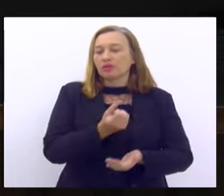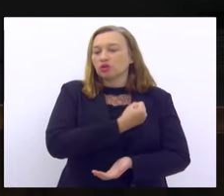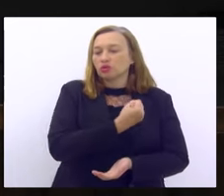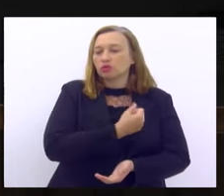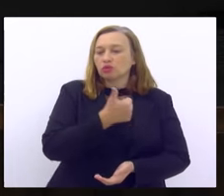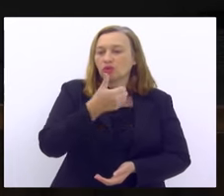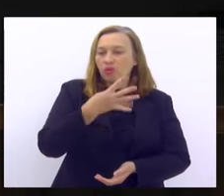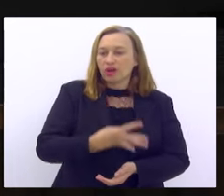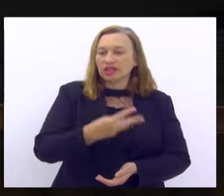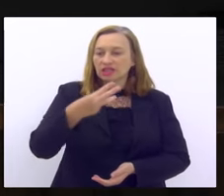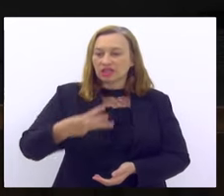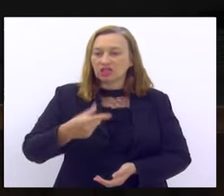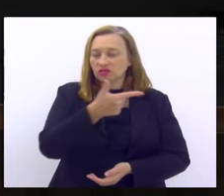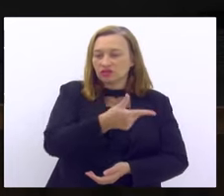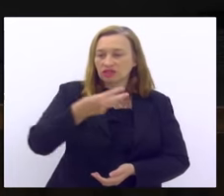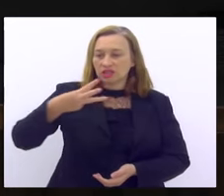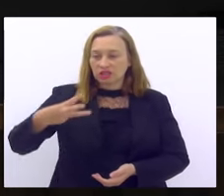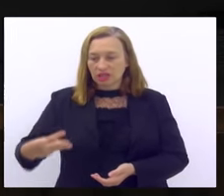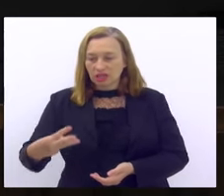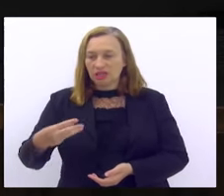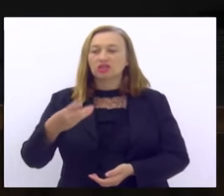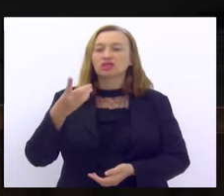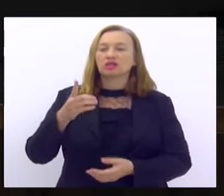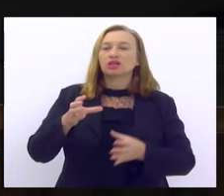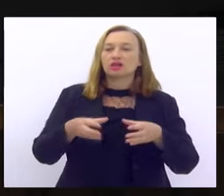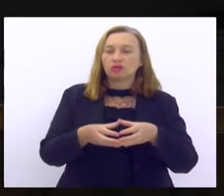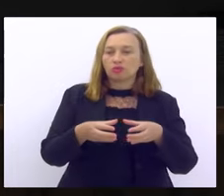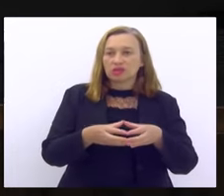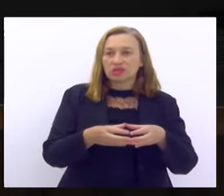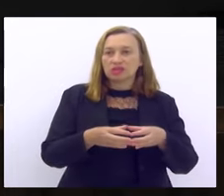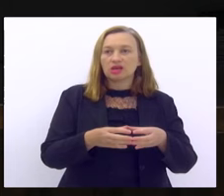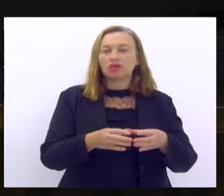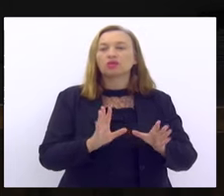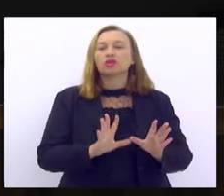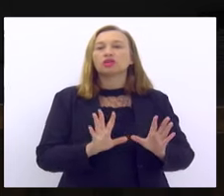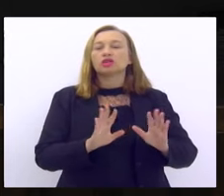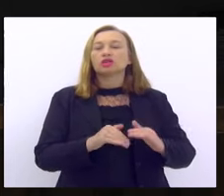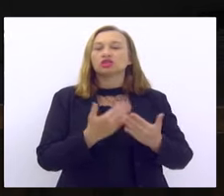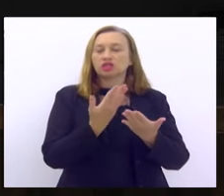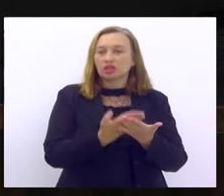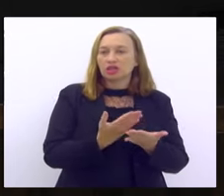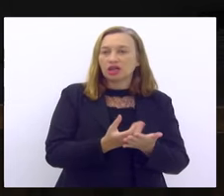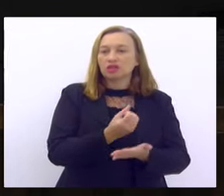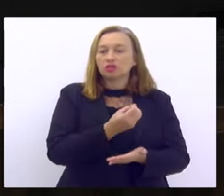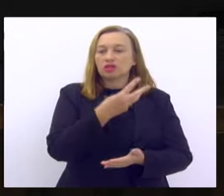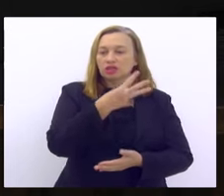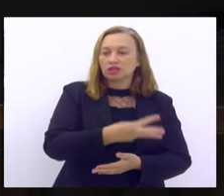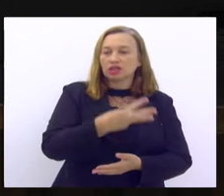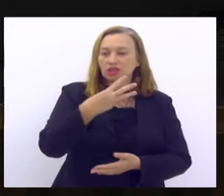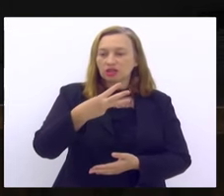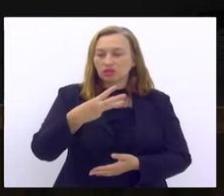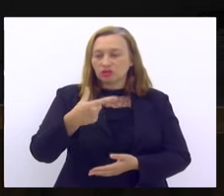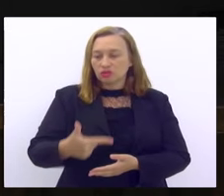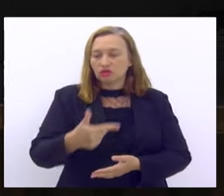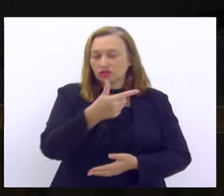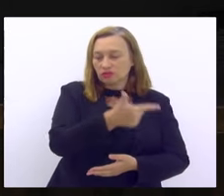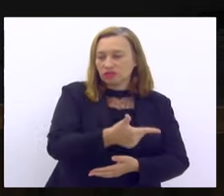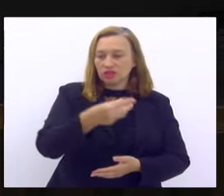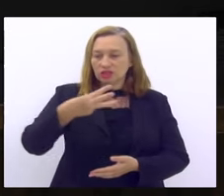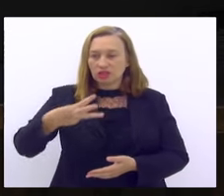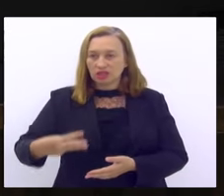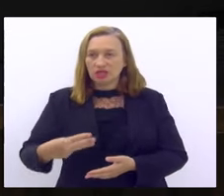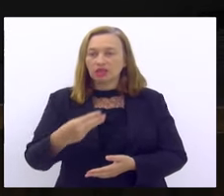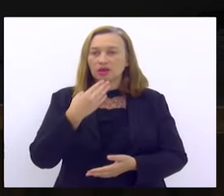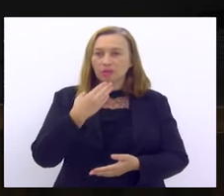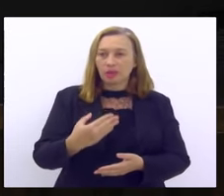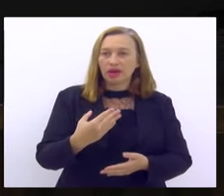43 de 23, de autoria da Comissão Parlamentar de Inquérito, resolução número 32 de 23, que solicita a prorrogação do